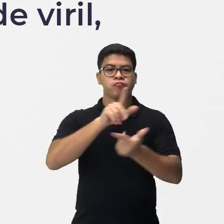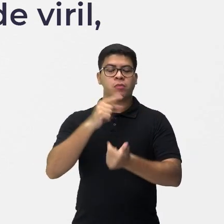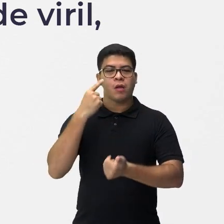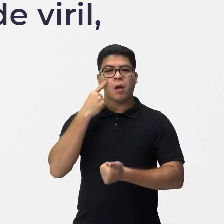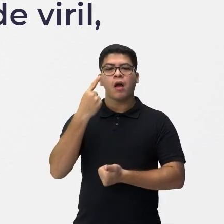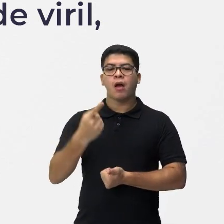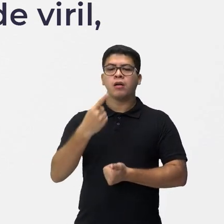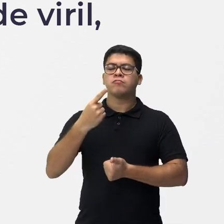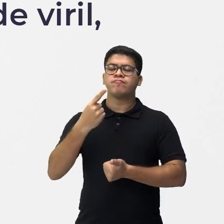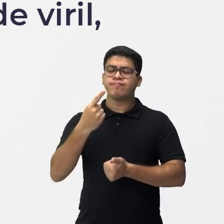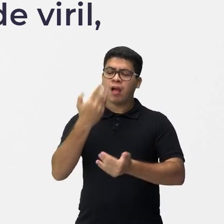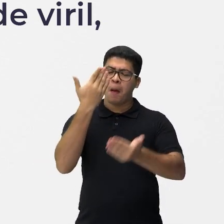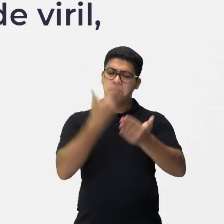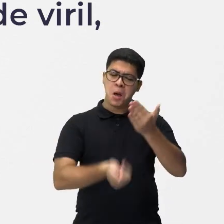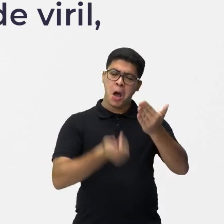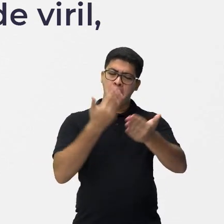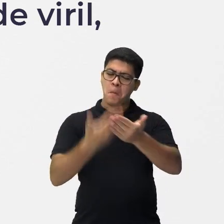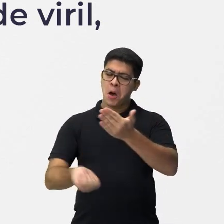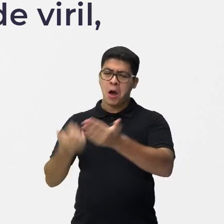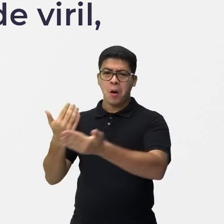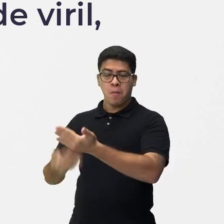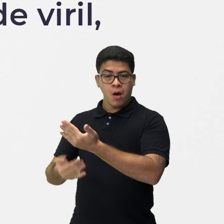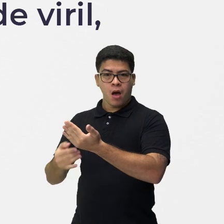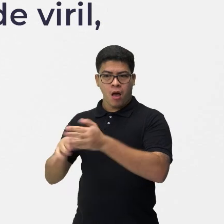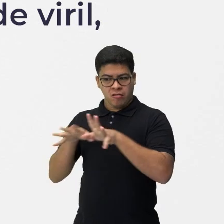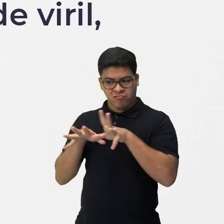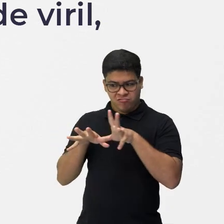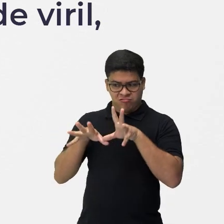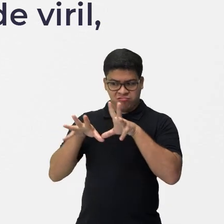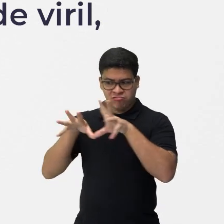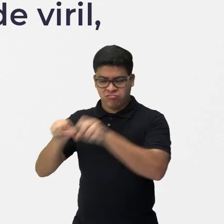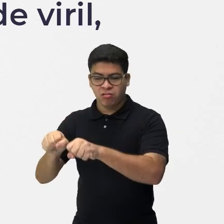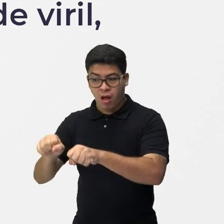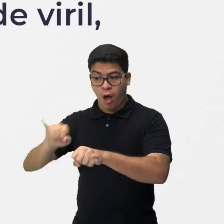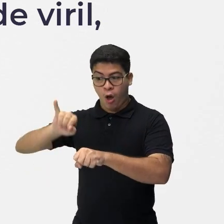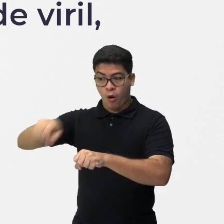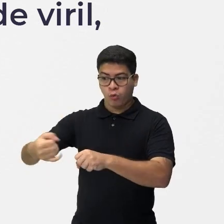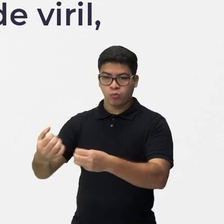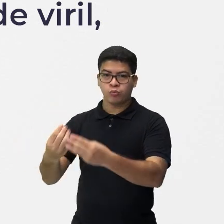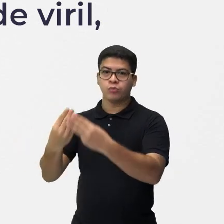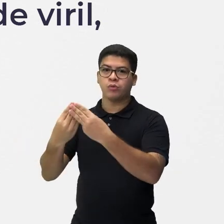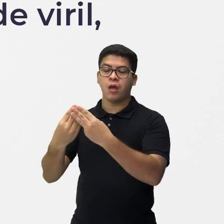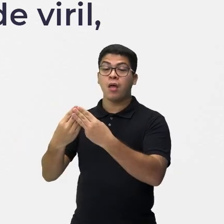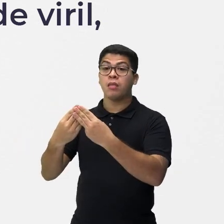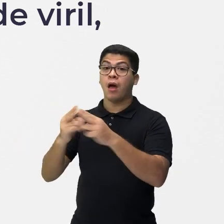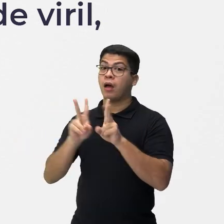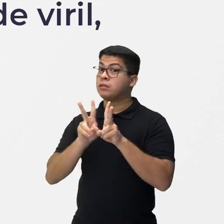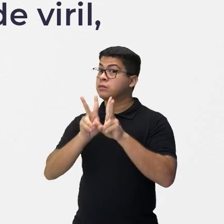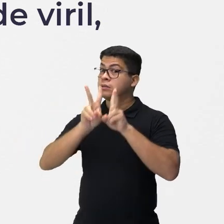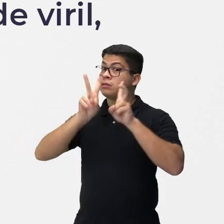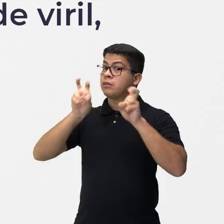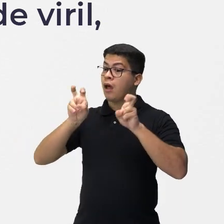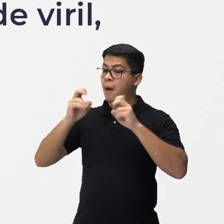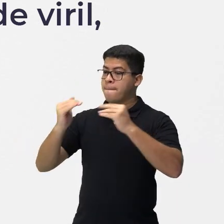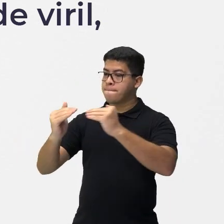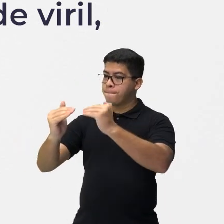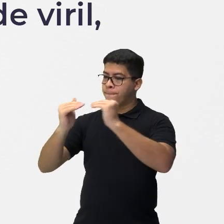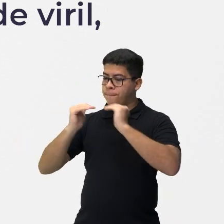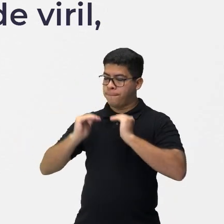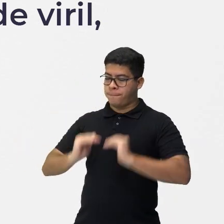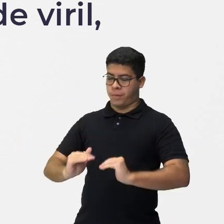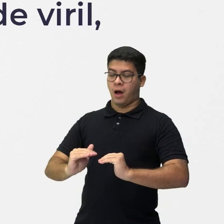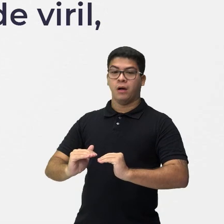acumulando, as perseguições aos judeus, seres inferiores, e vejam que está entre aspas, tá? Porque isso era a opinião